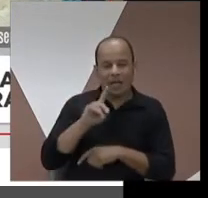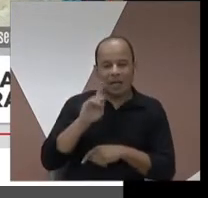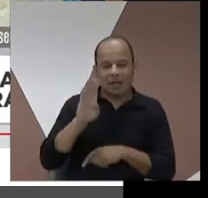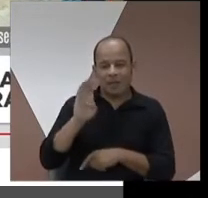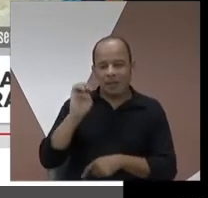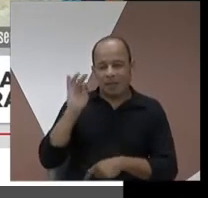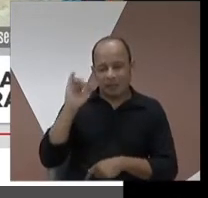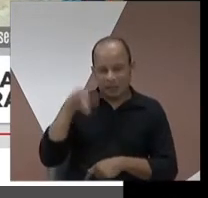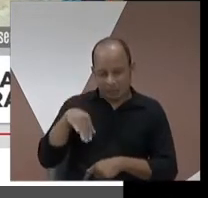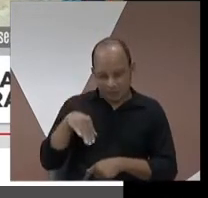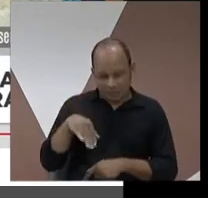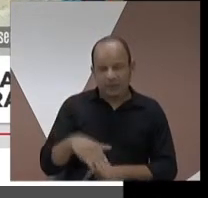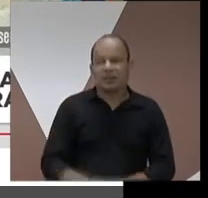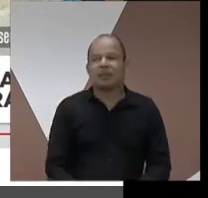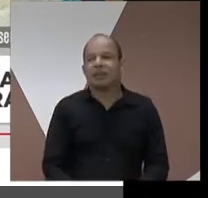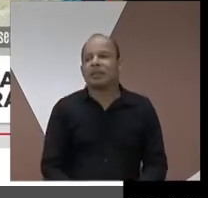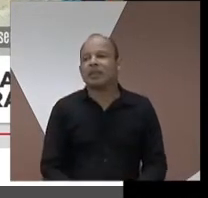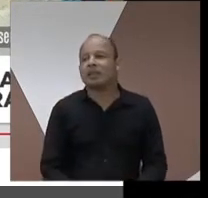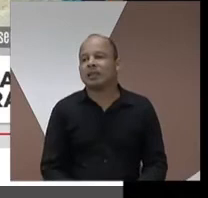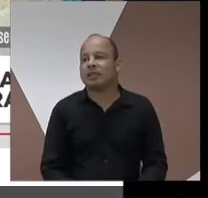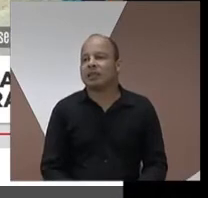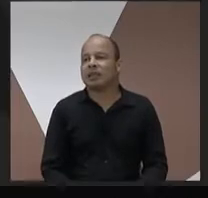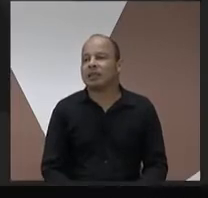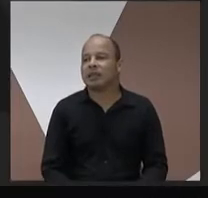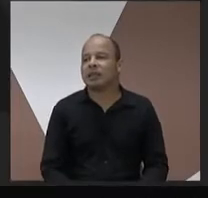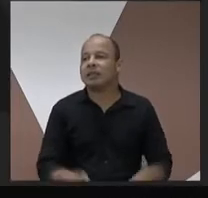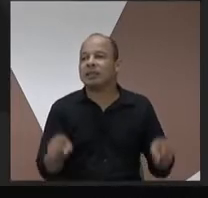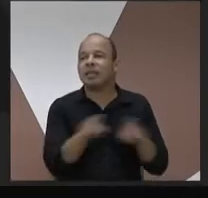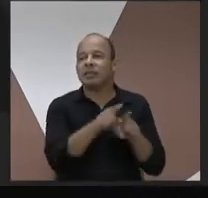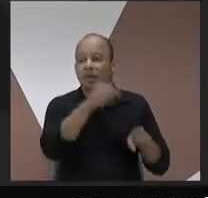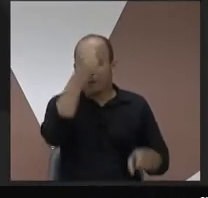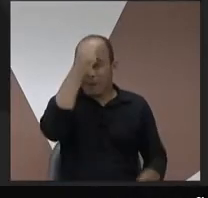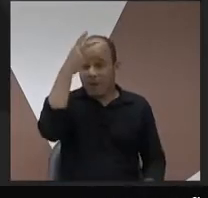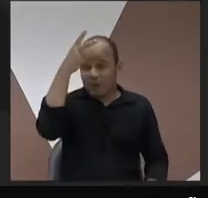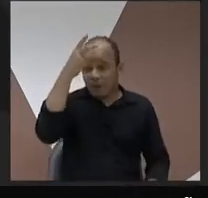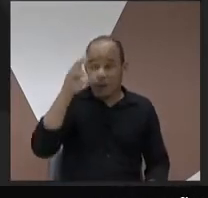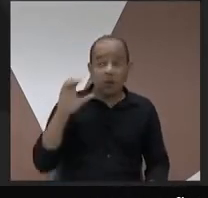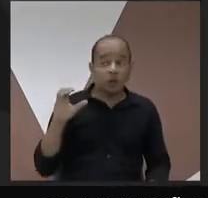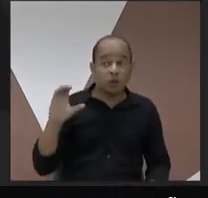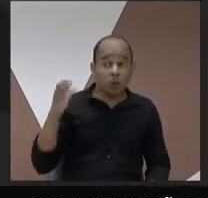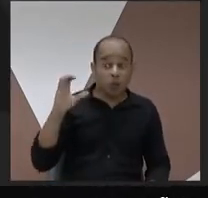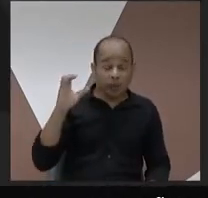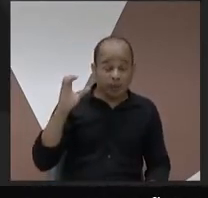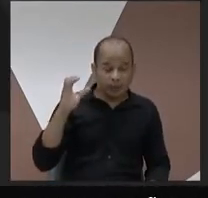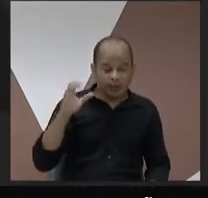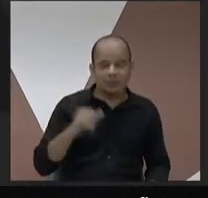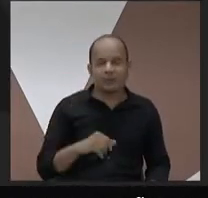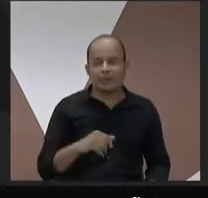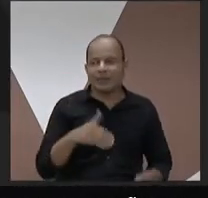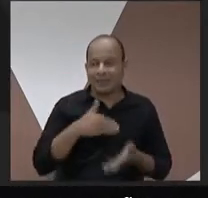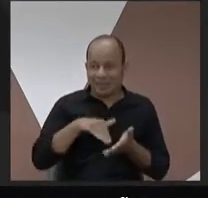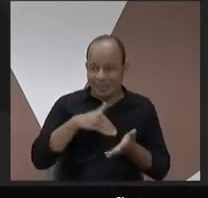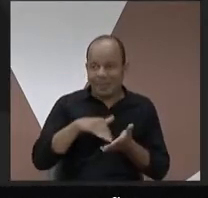também com a prefeitura, com o secretário de contagem, tivemos já duas reuniões.